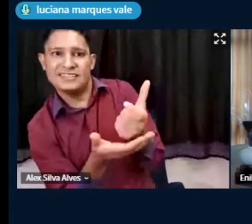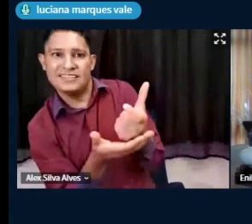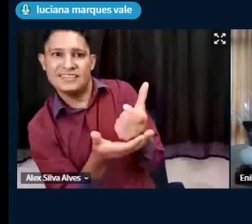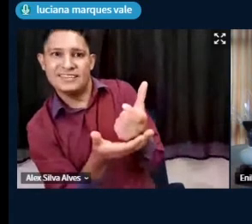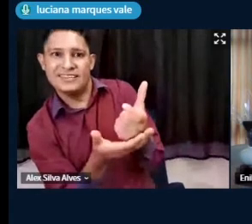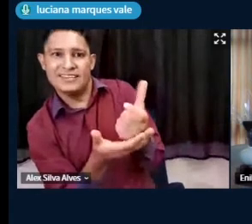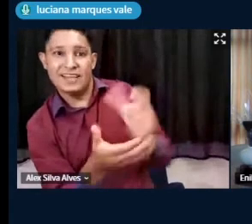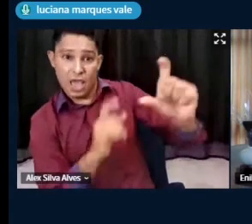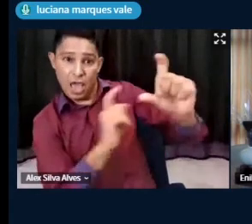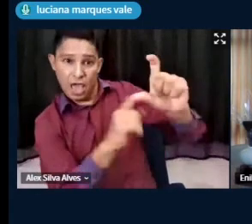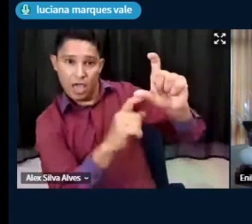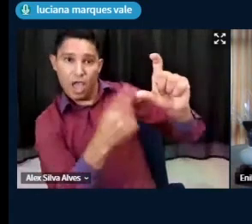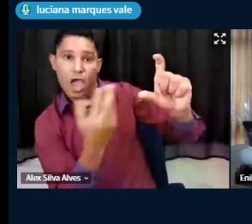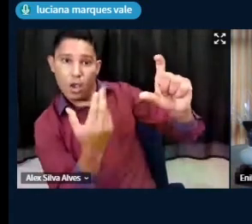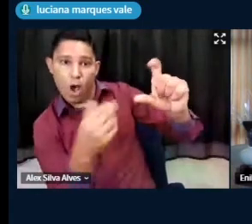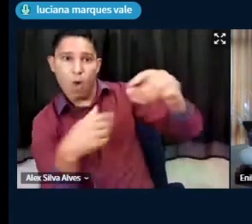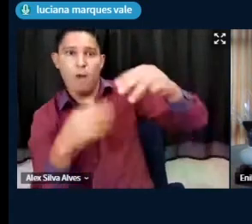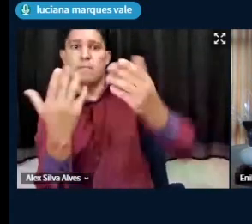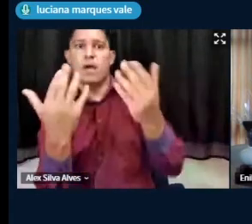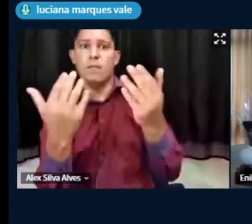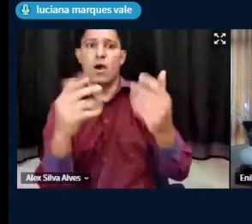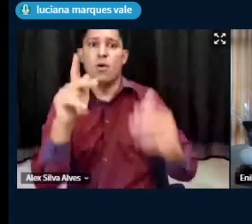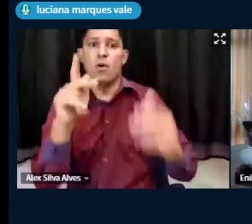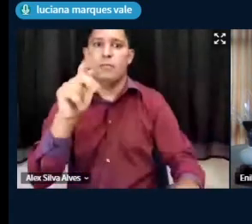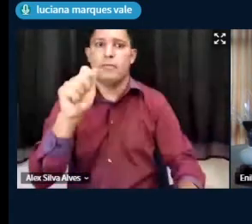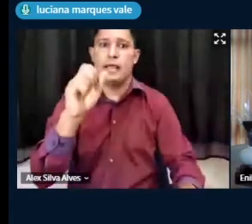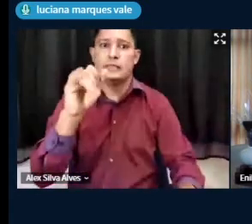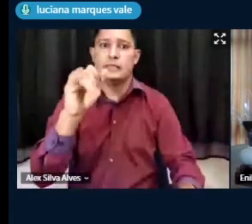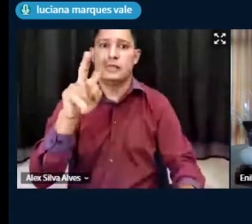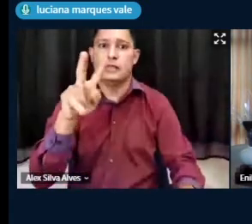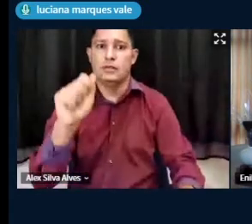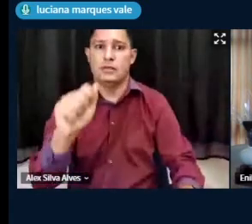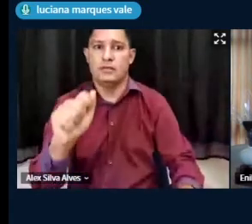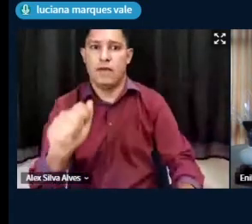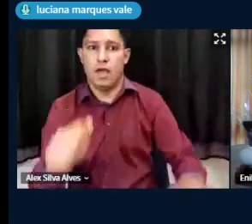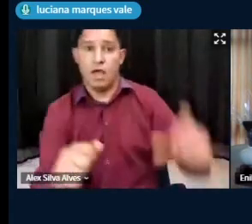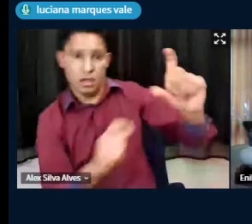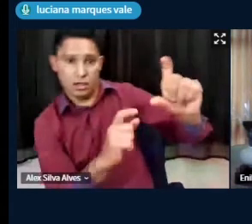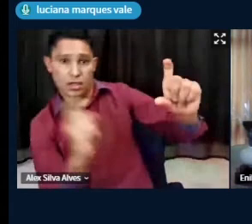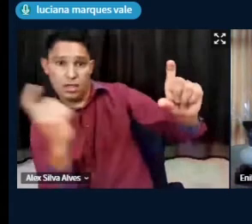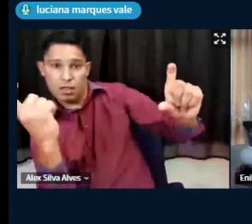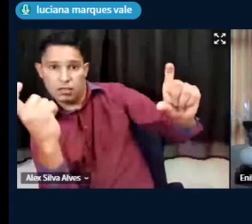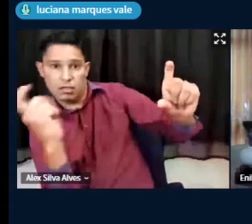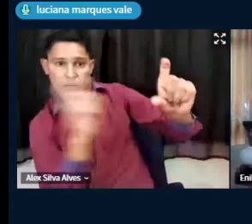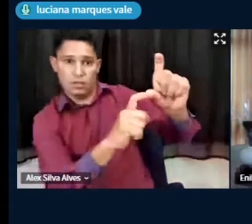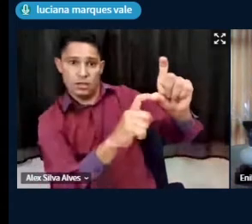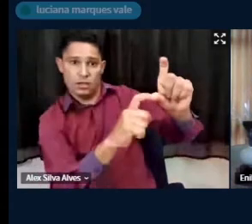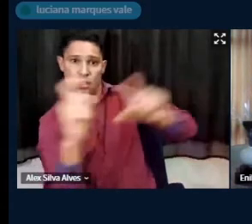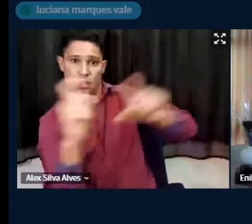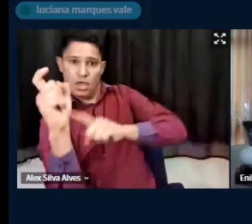criação de sinal-termo, tendo como morfema base essa configuração.